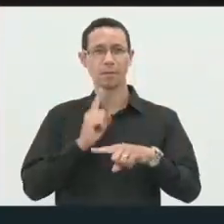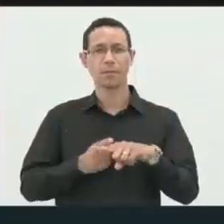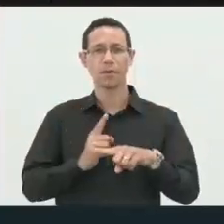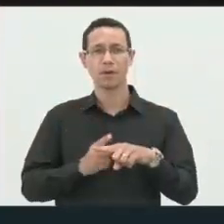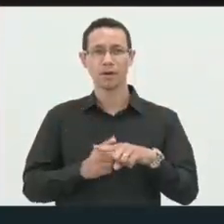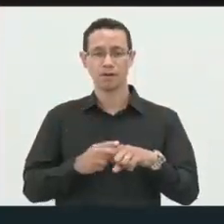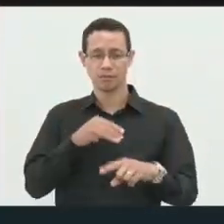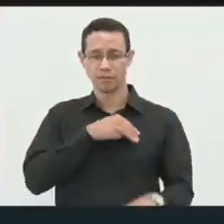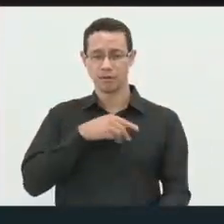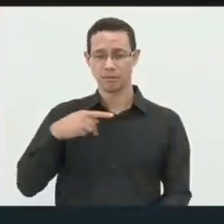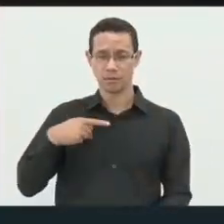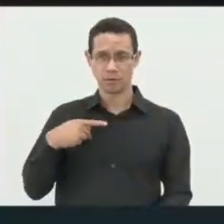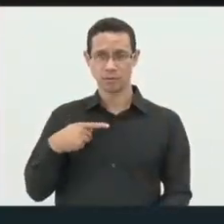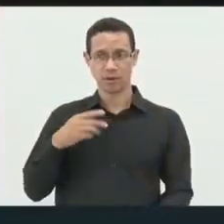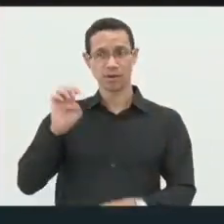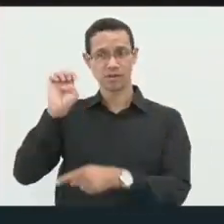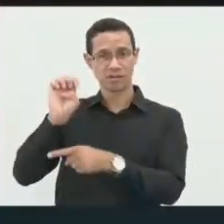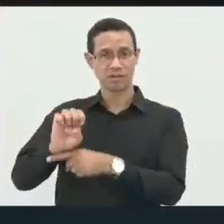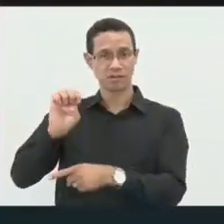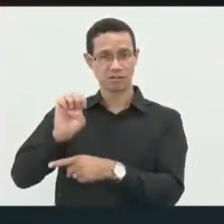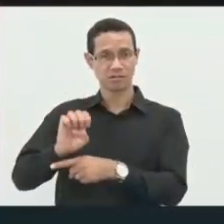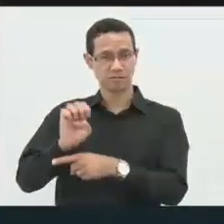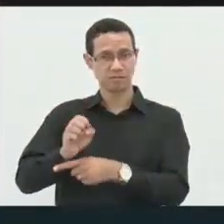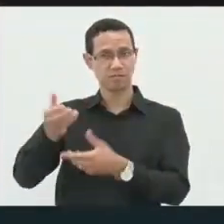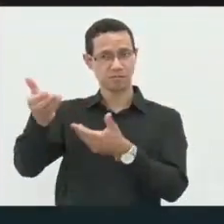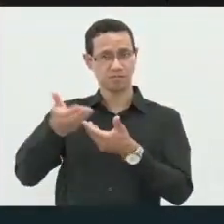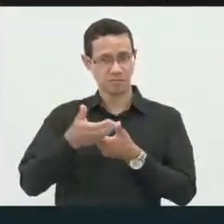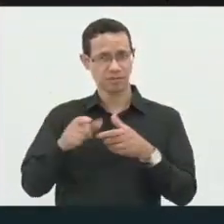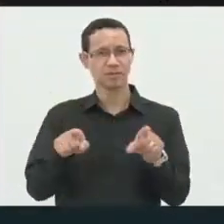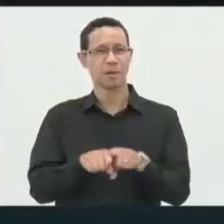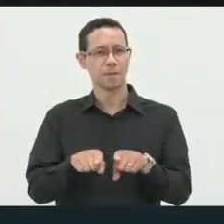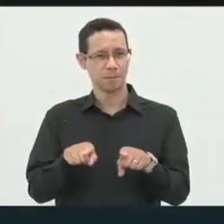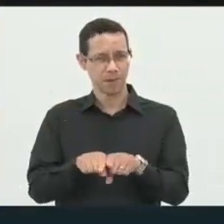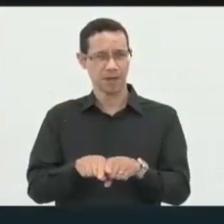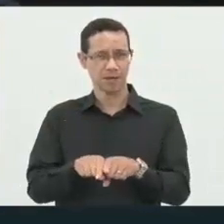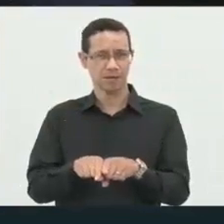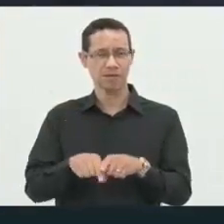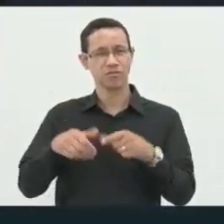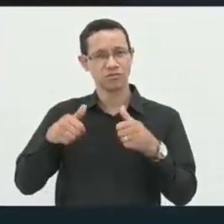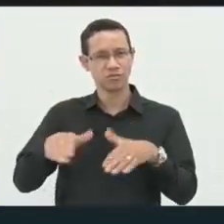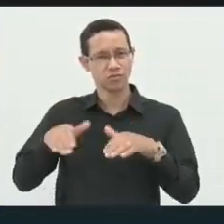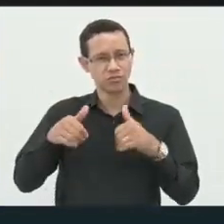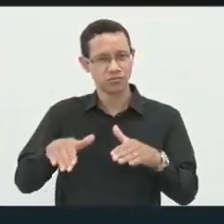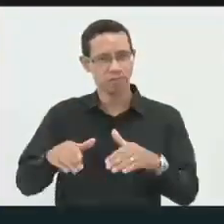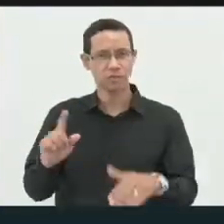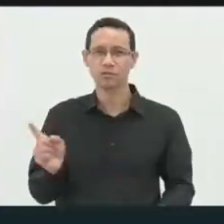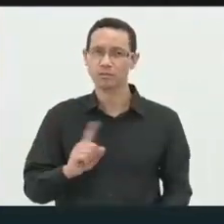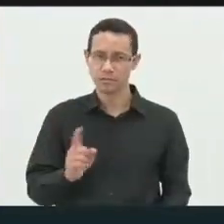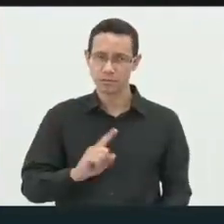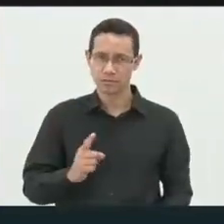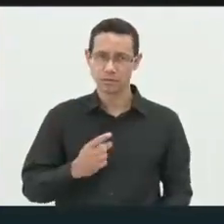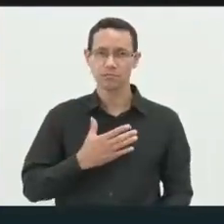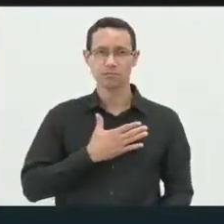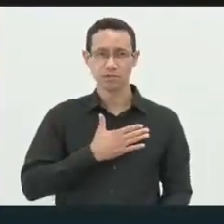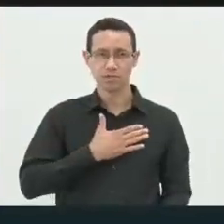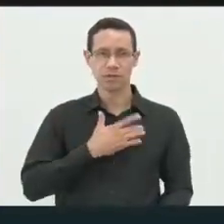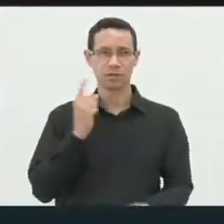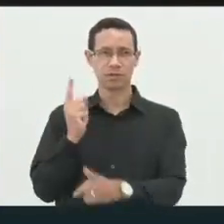estadual também foi convidado e nós não vamos deixar para lá para lá até ter uma satisfação